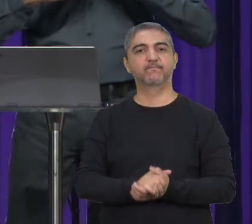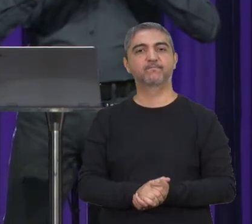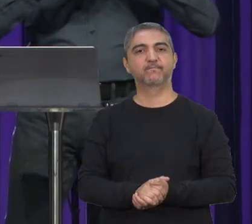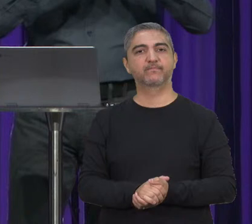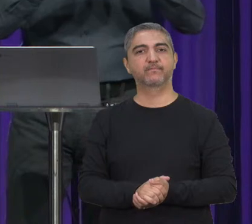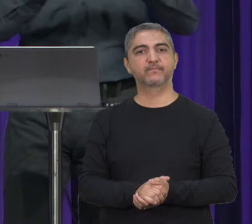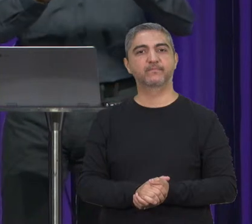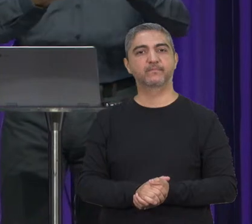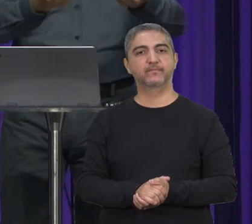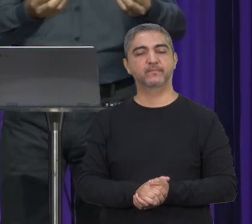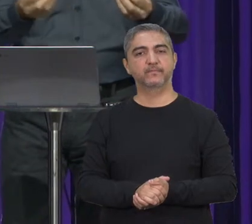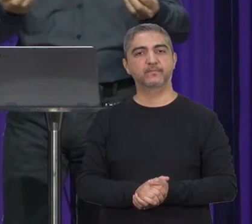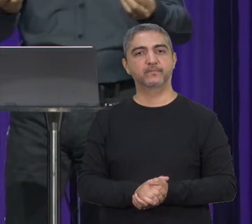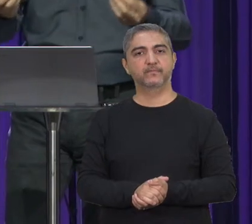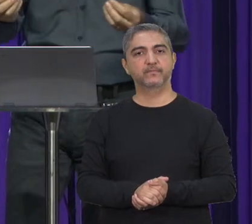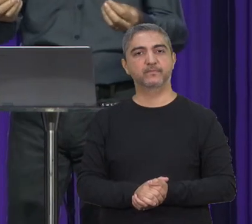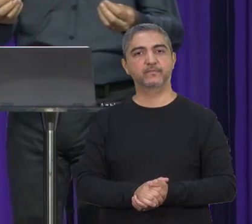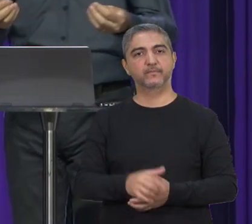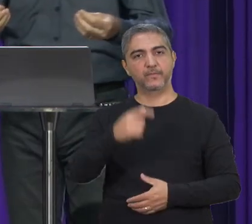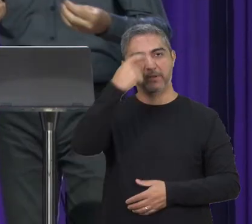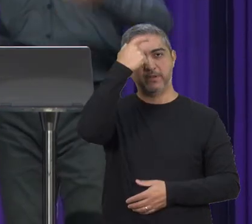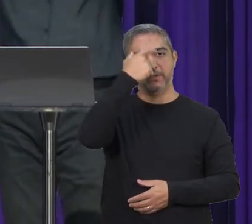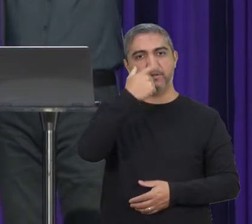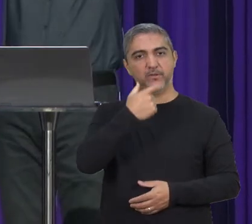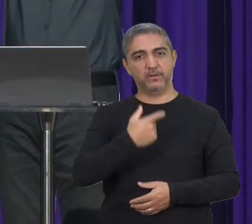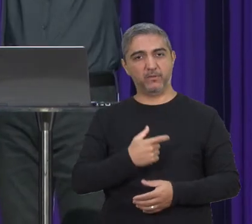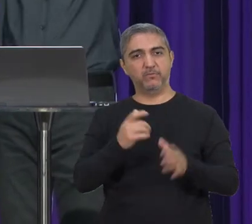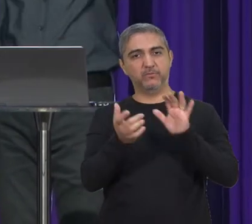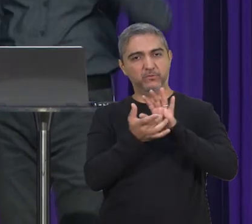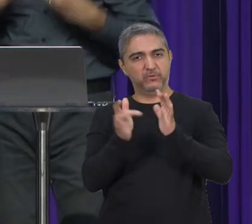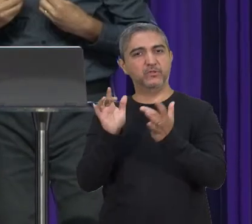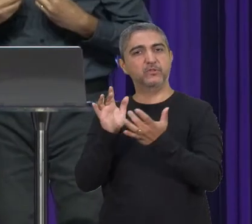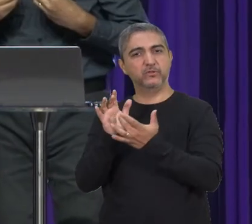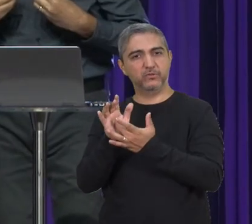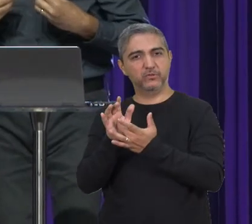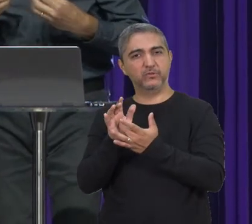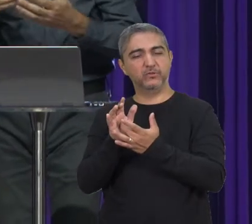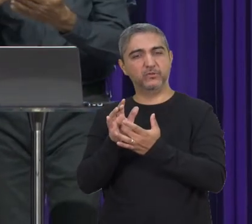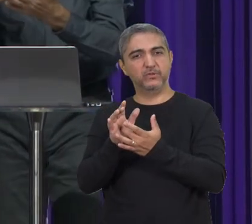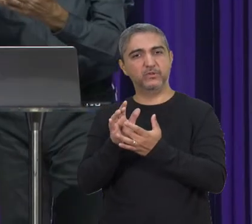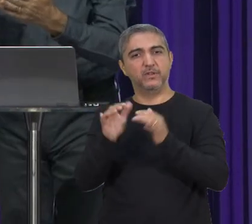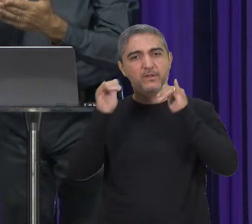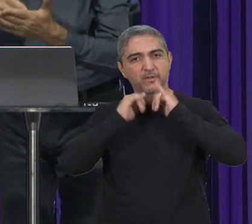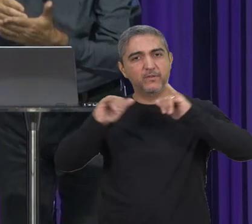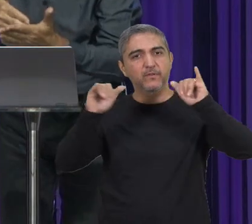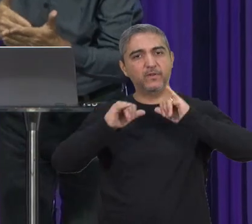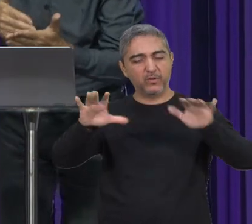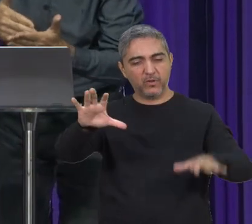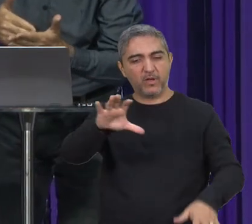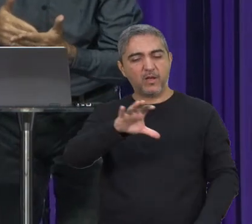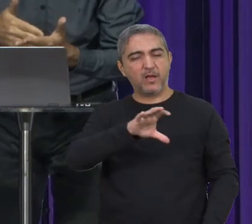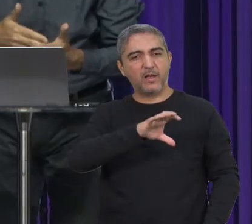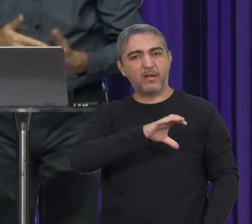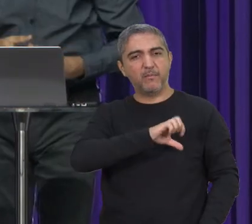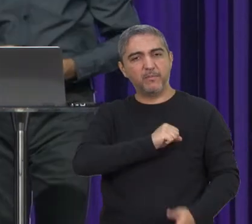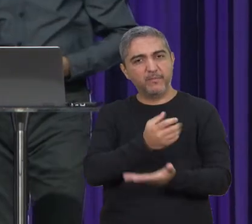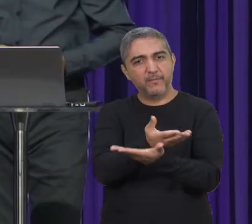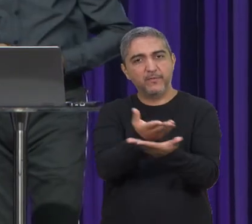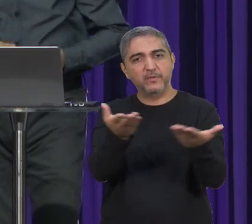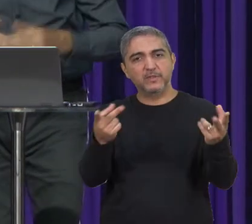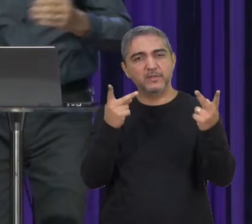Eu os amei, disse Jesus, como o Pai me amou, então permaneçam no meu